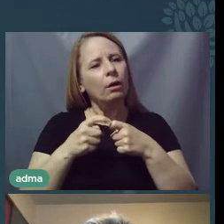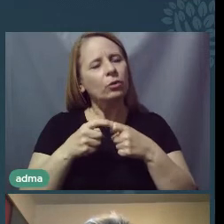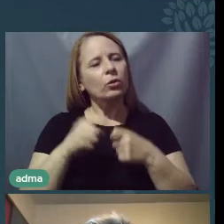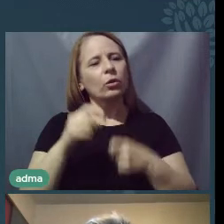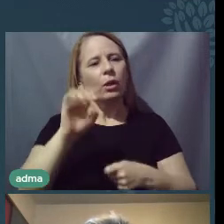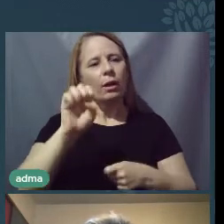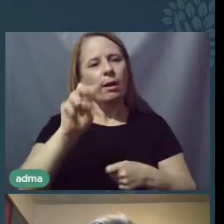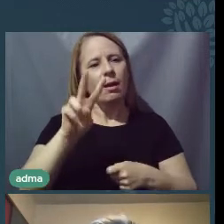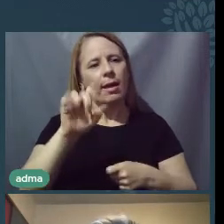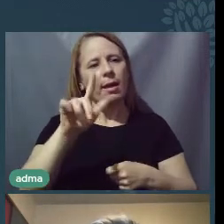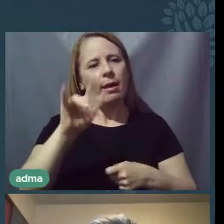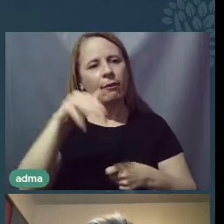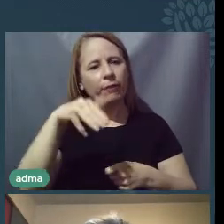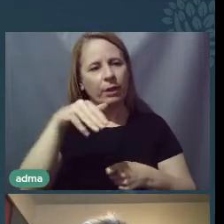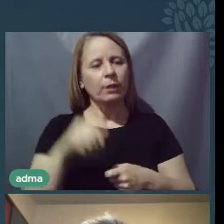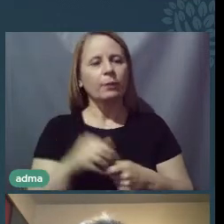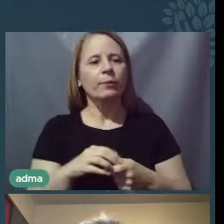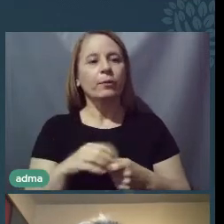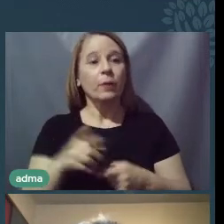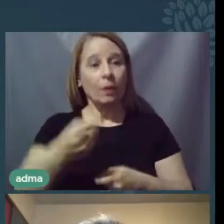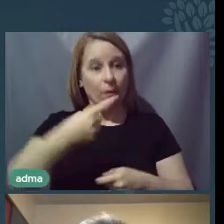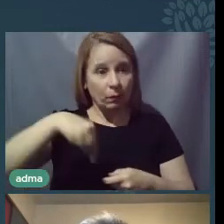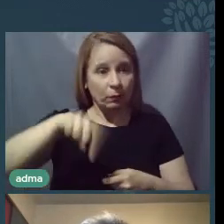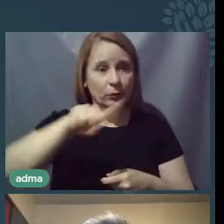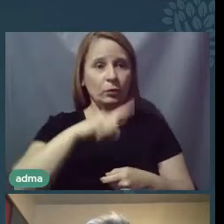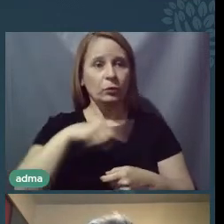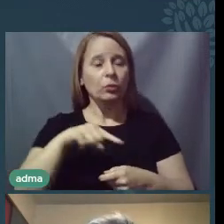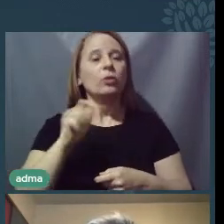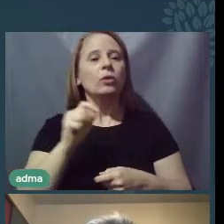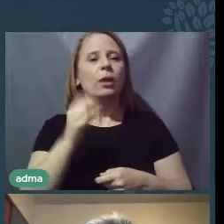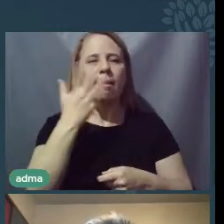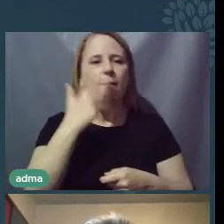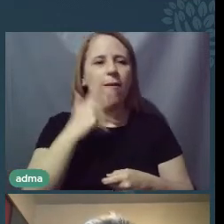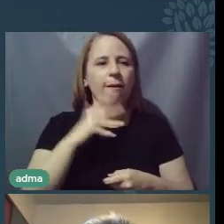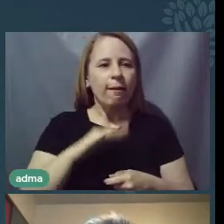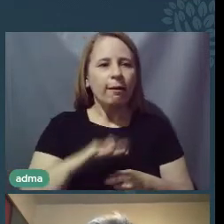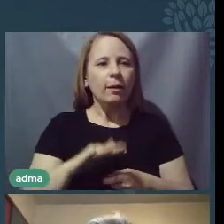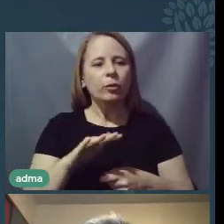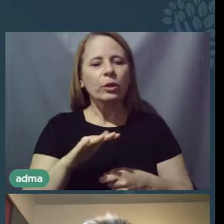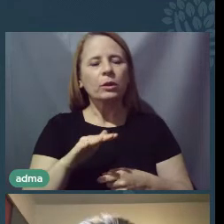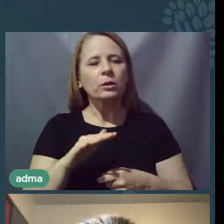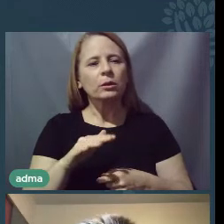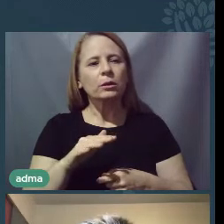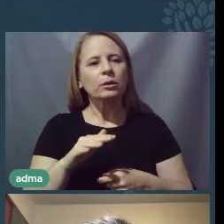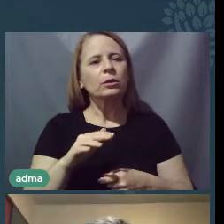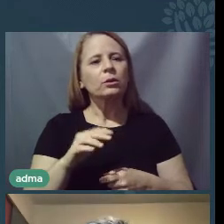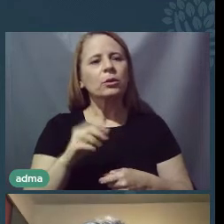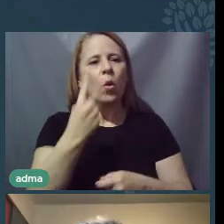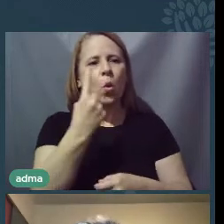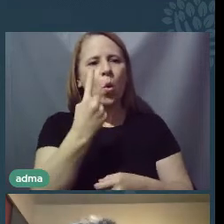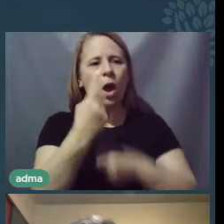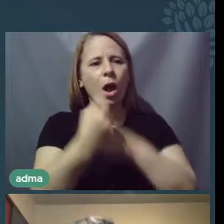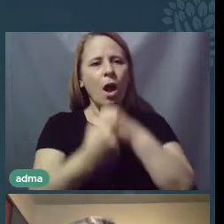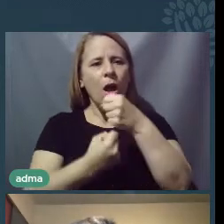vocês veem que nós acompanhamos crianças vocês podem ver aqui, durante um ano,